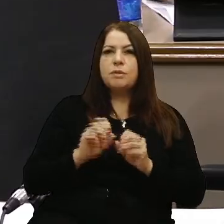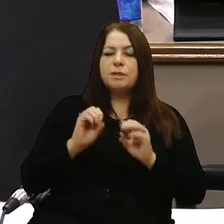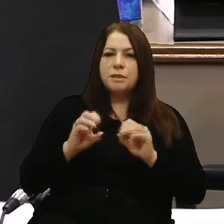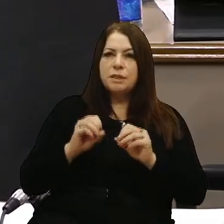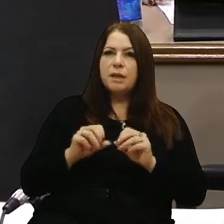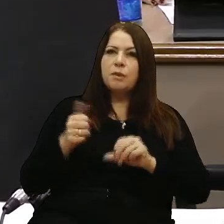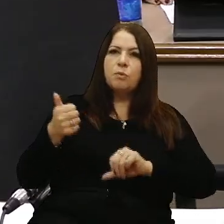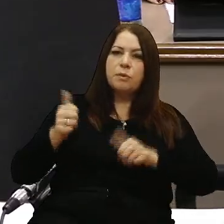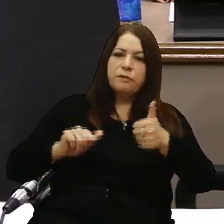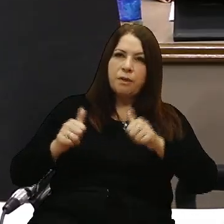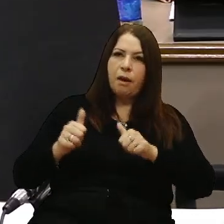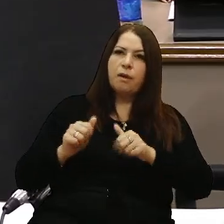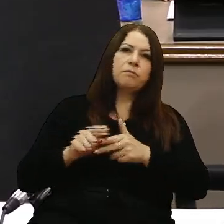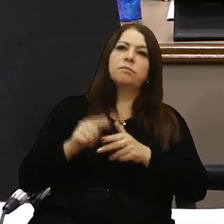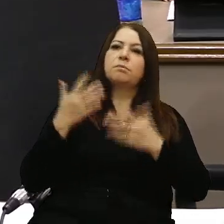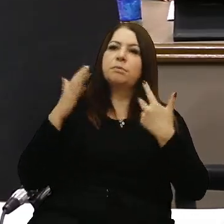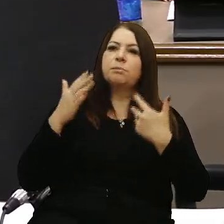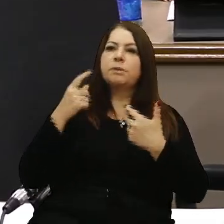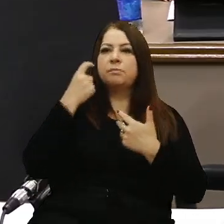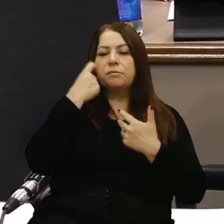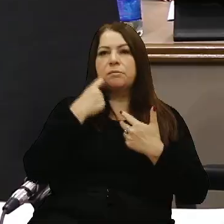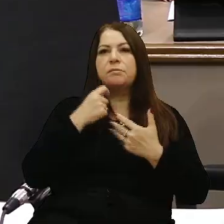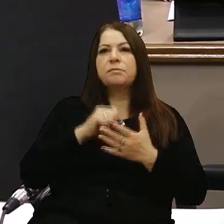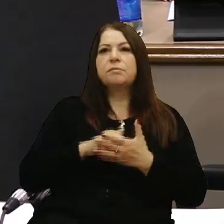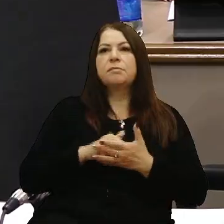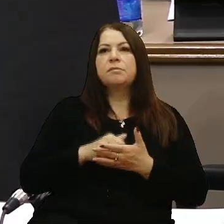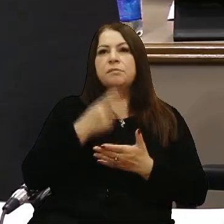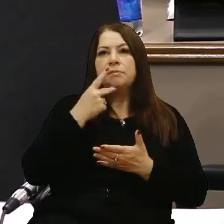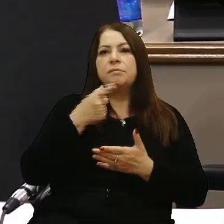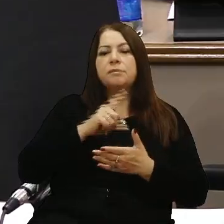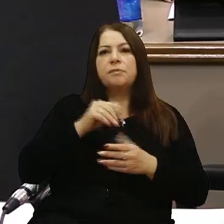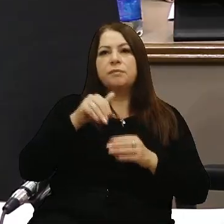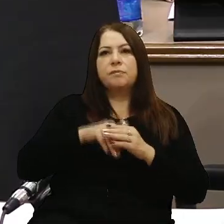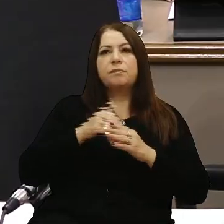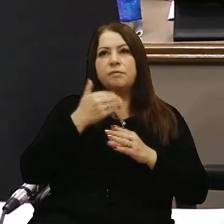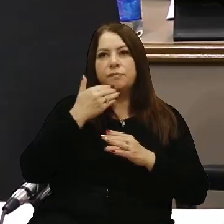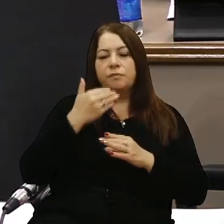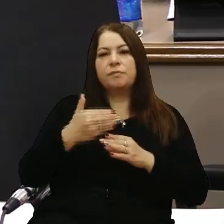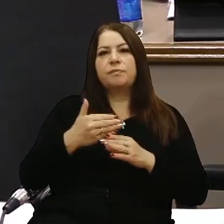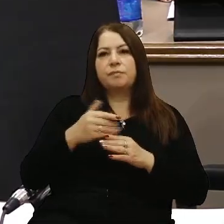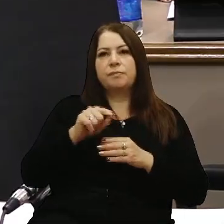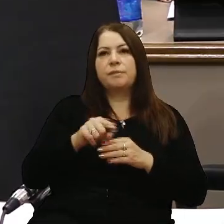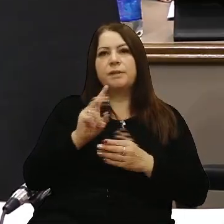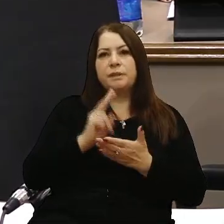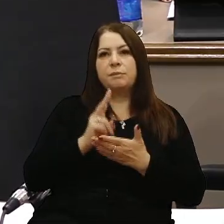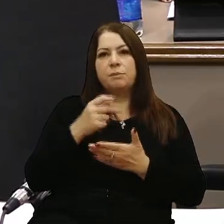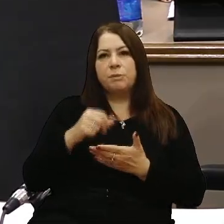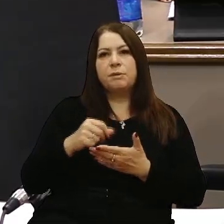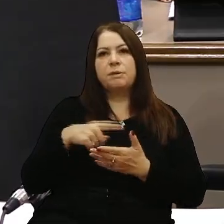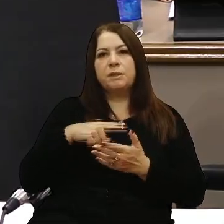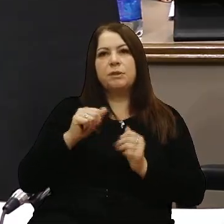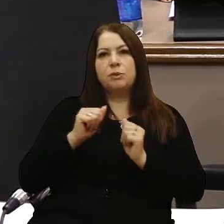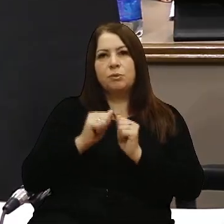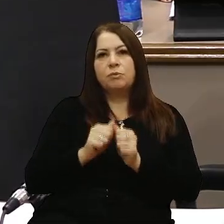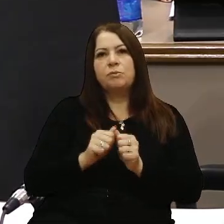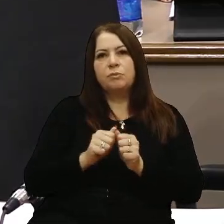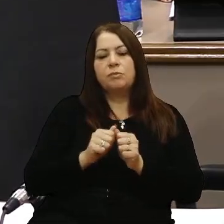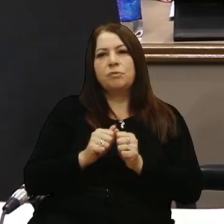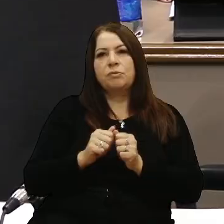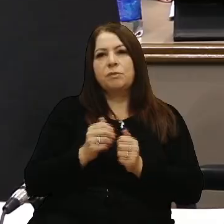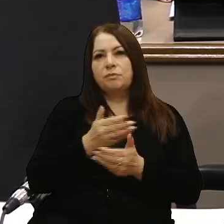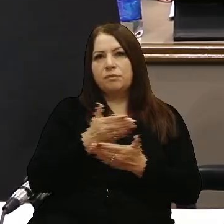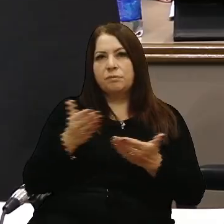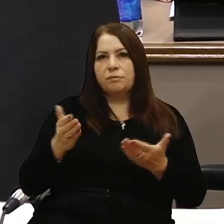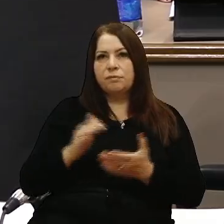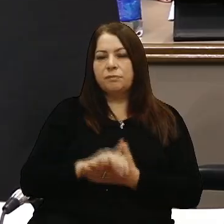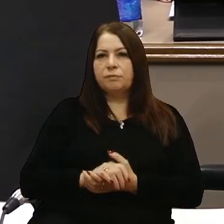Ensinarmos, qualificarmos. Parabéns, Caleb. Já te antecipo que votarei favorável, né? E sempre que precisar também estarei às ordens